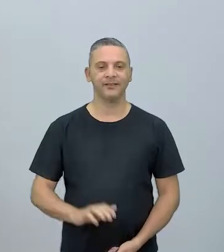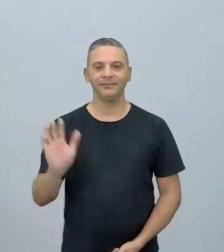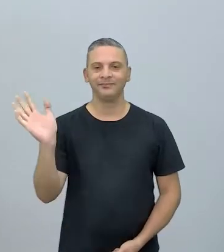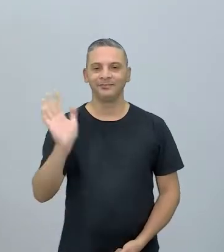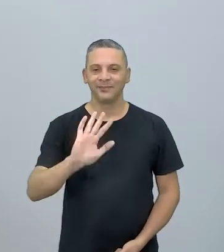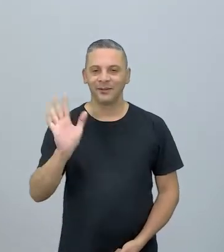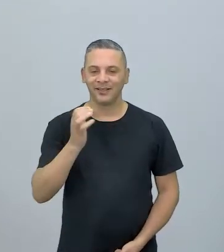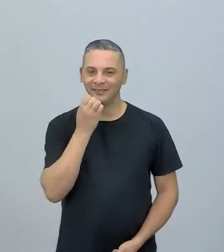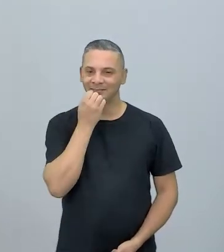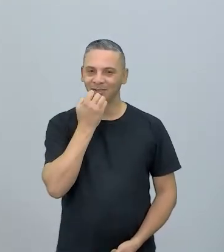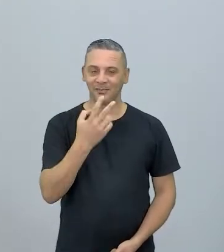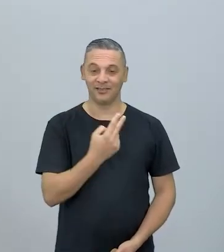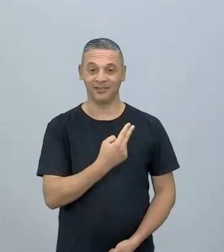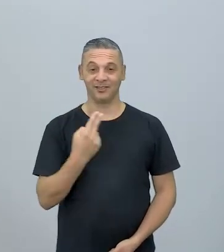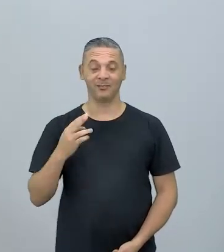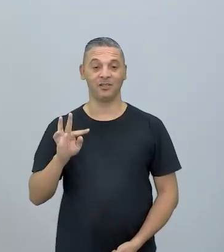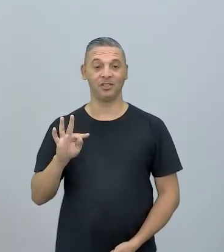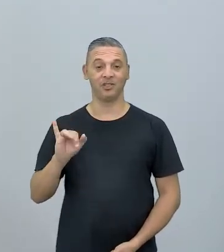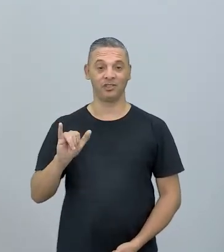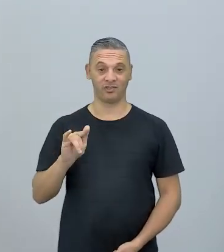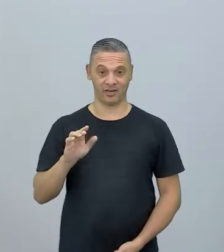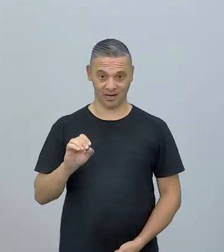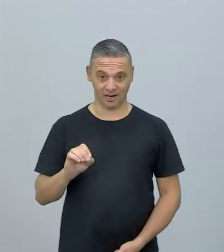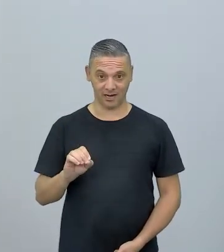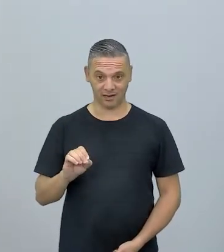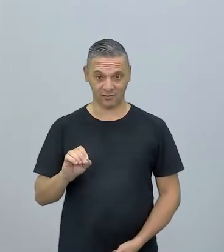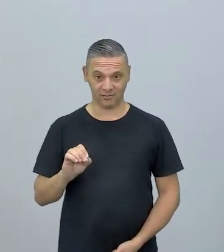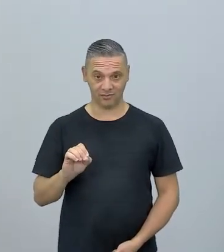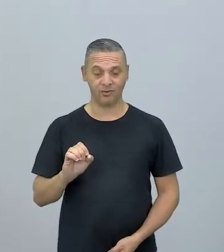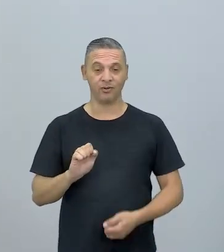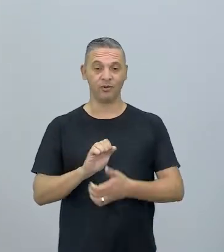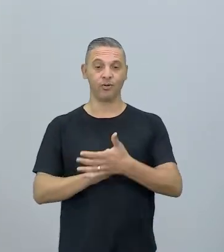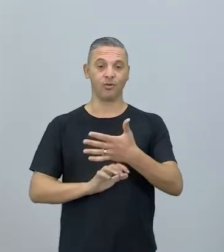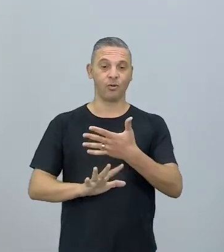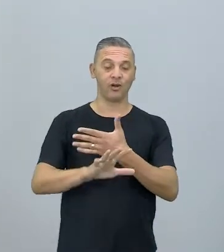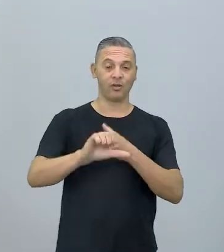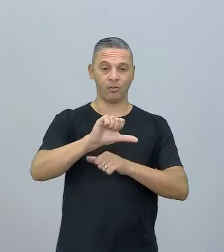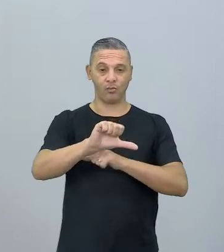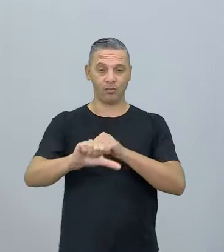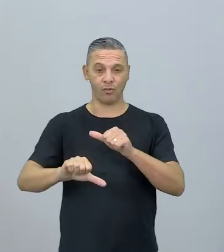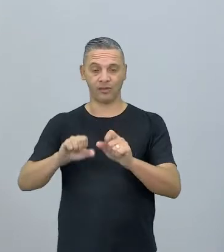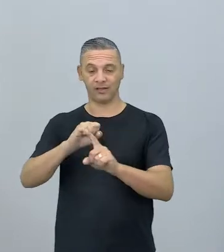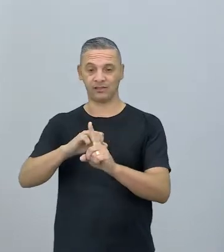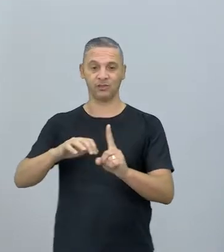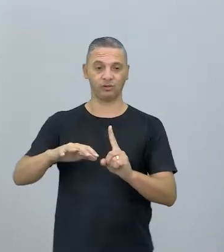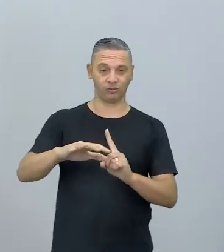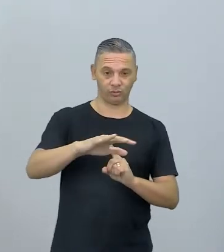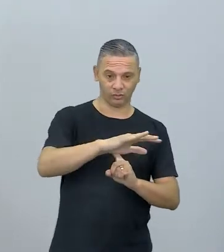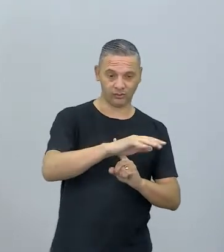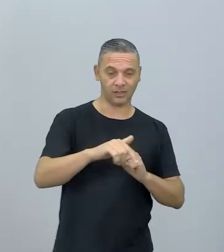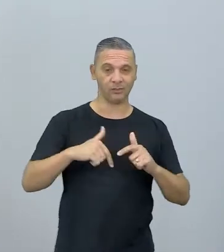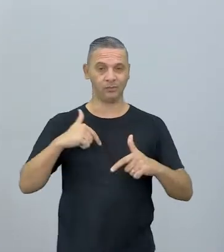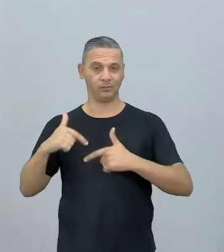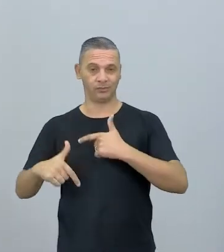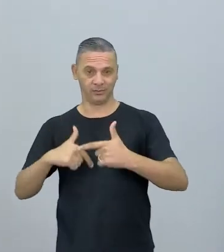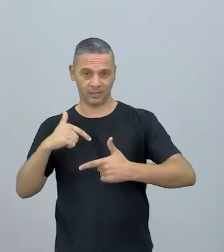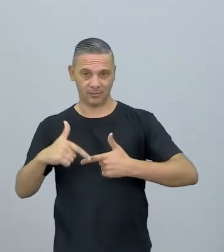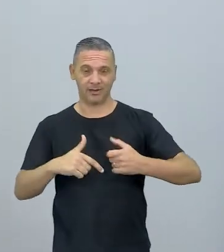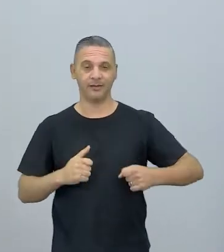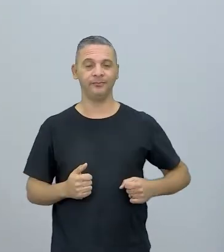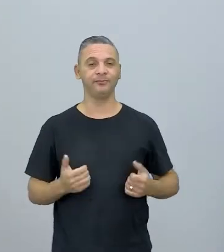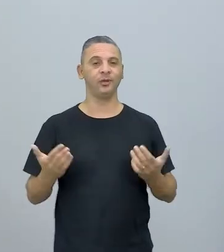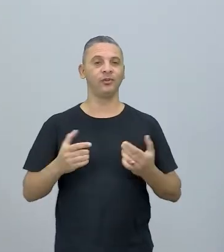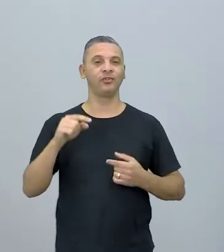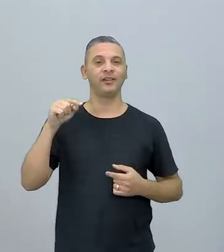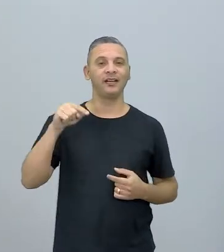Olá pessoal, tudo bem? Eu sou o professor Tiago Lazarim, do componente curricular Mudanças Sociais, Demografia e Trabalho. Nós